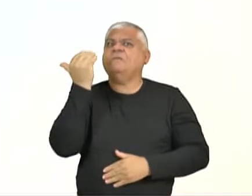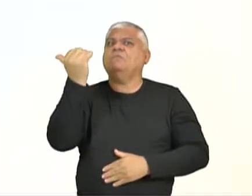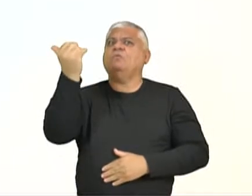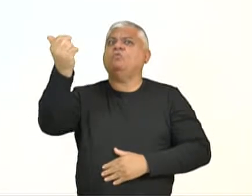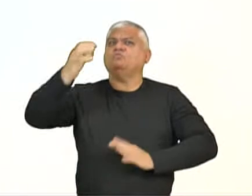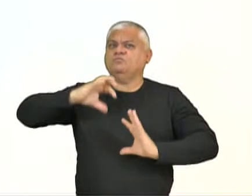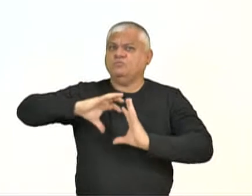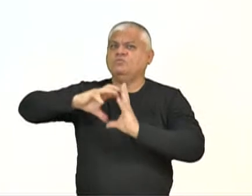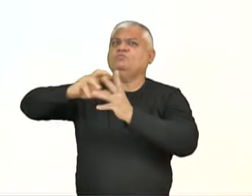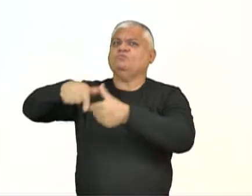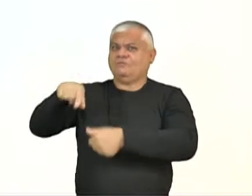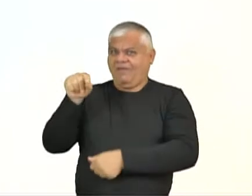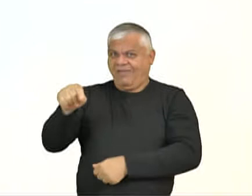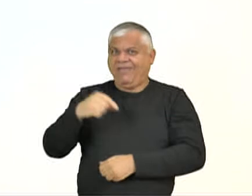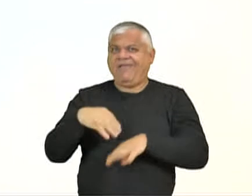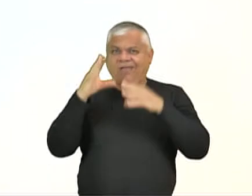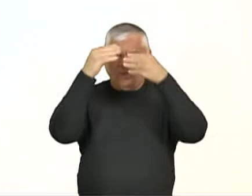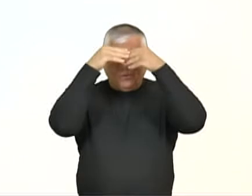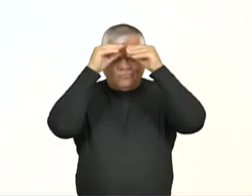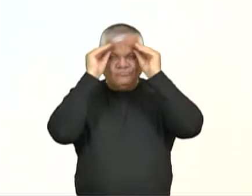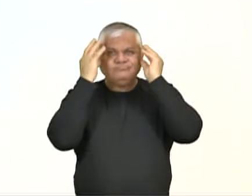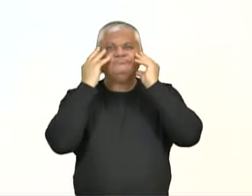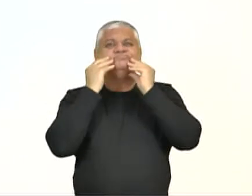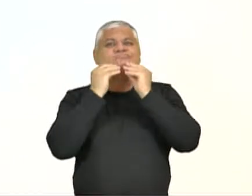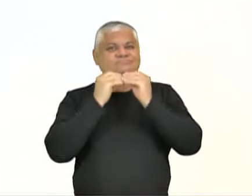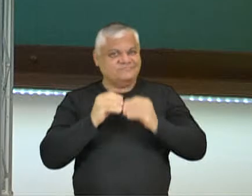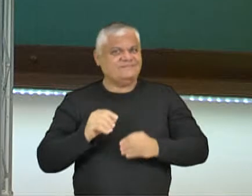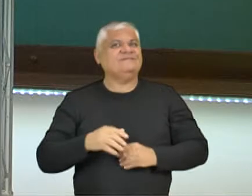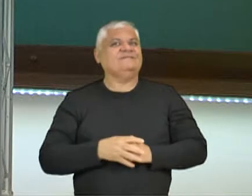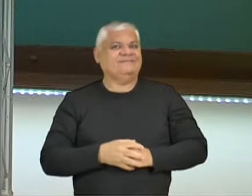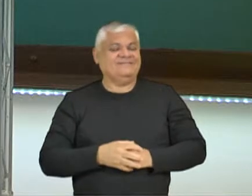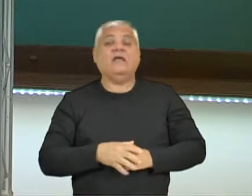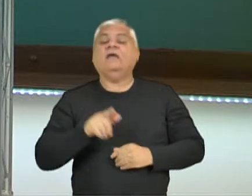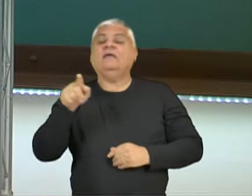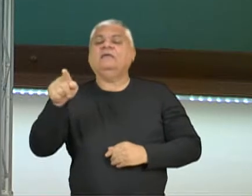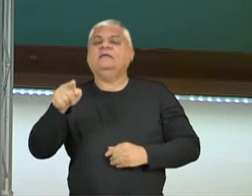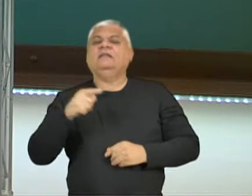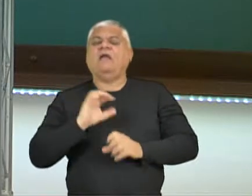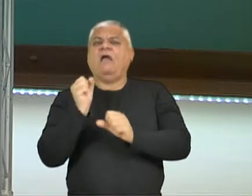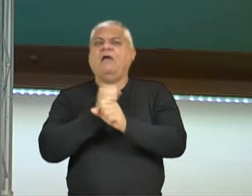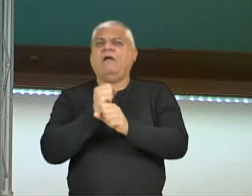no mundo, gente. Eu já mostro onde. Sendo destaque em